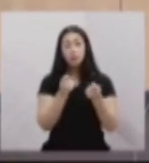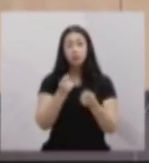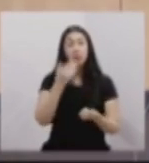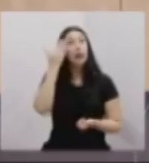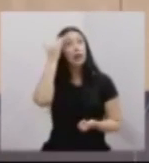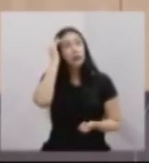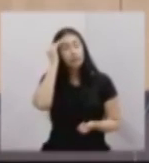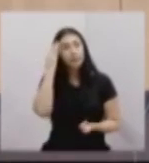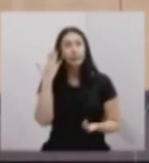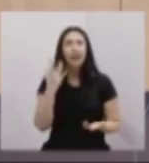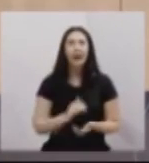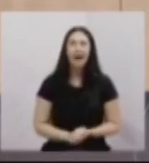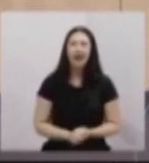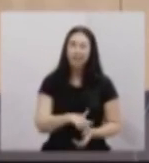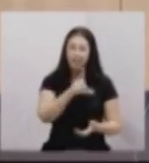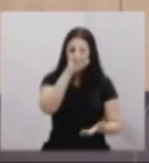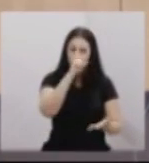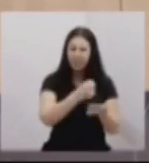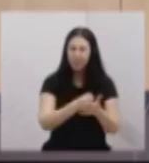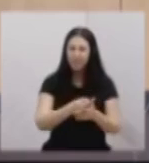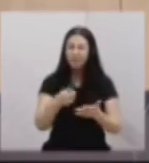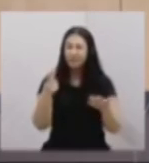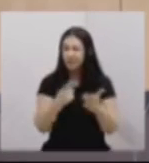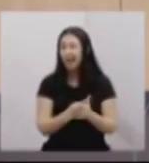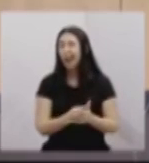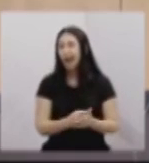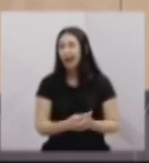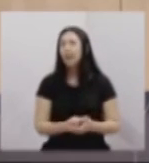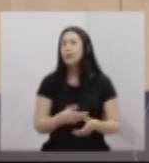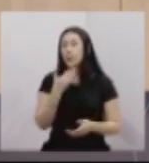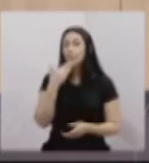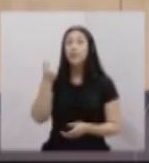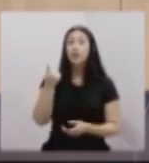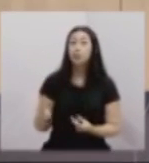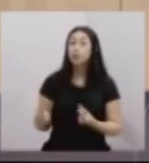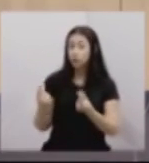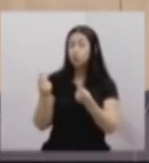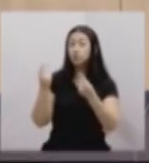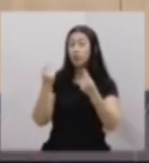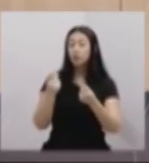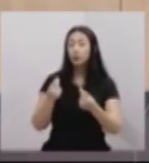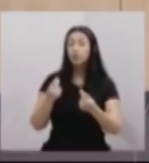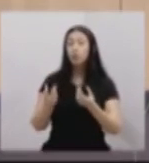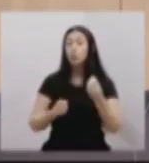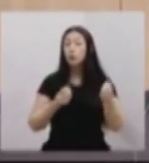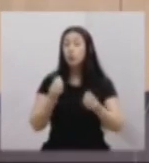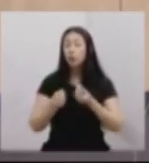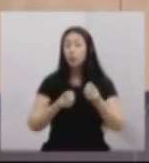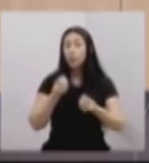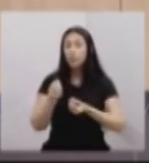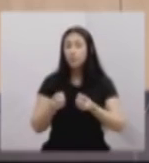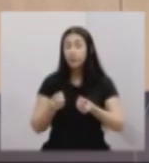reconheça que houve decisão equivocada em substituir o Vale Merenda pelo Marmitex, quais serão